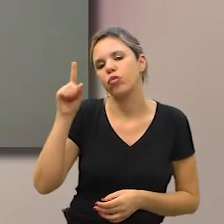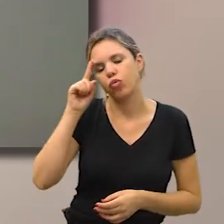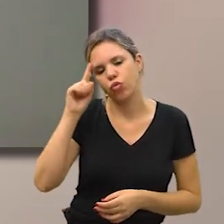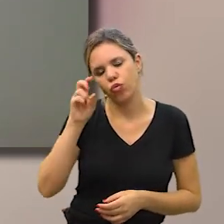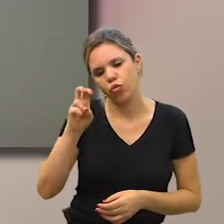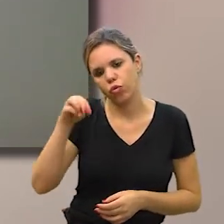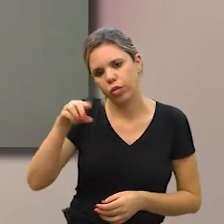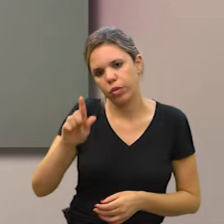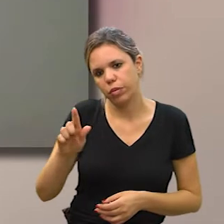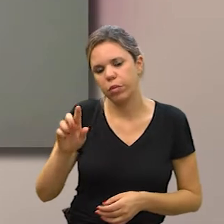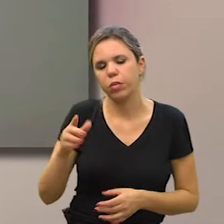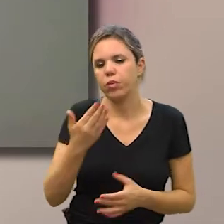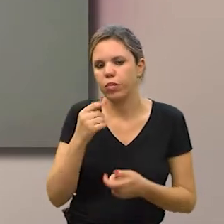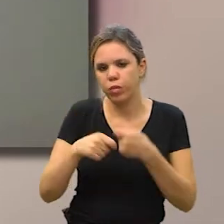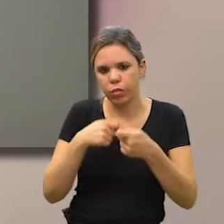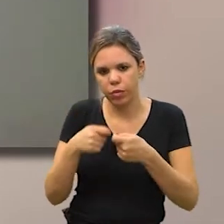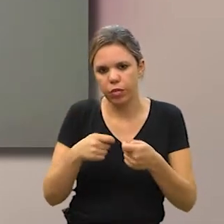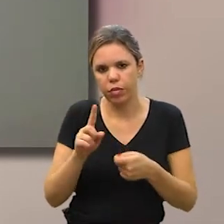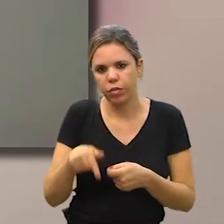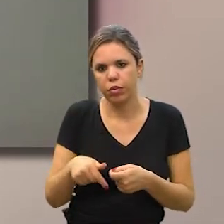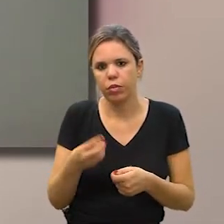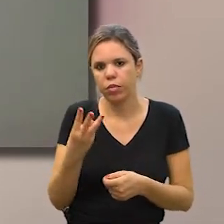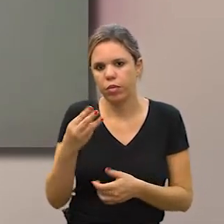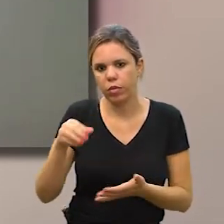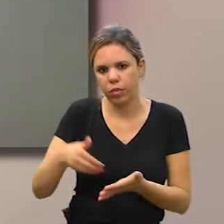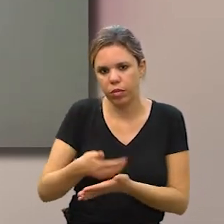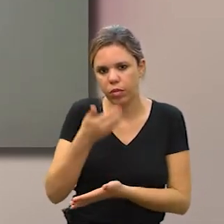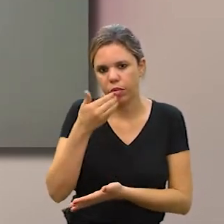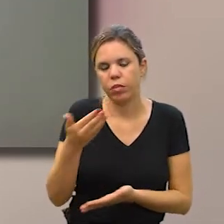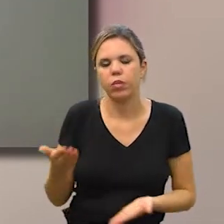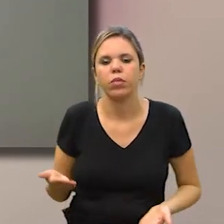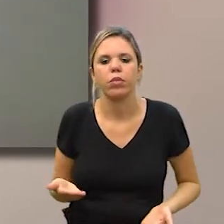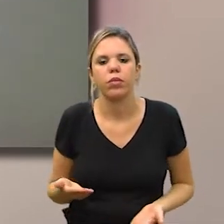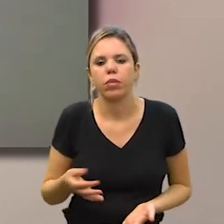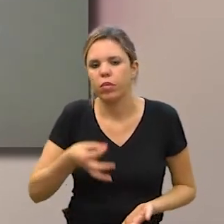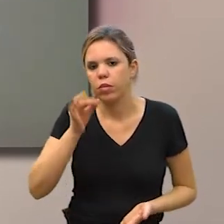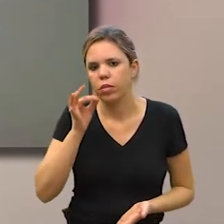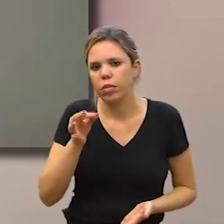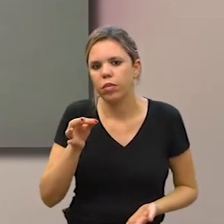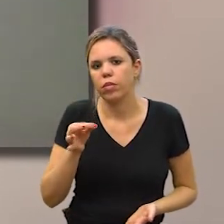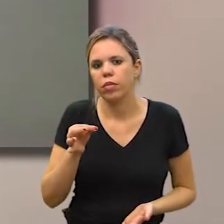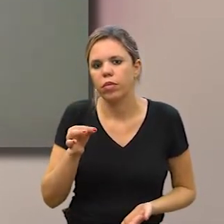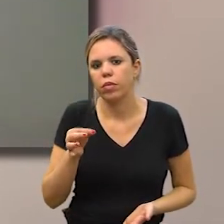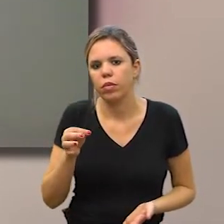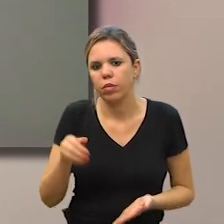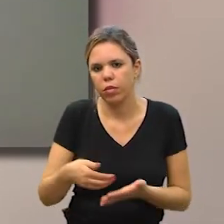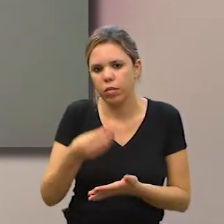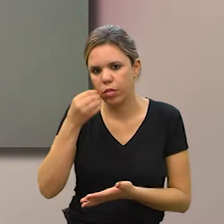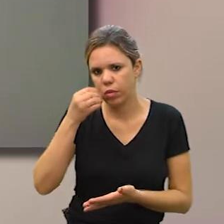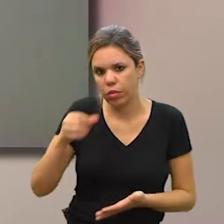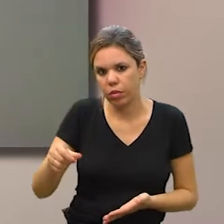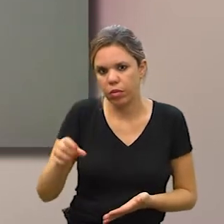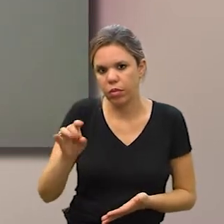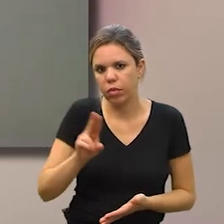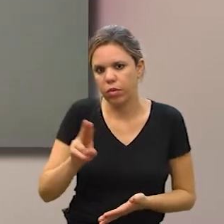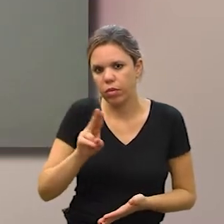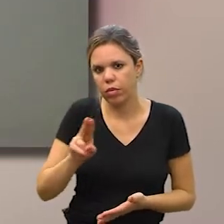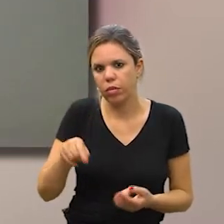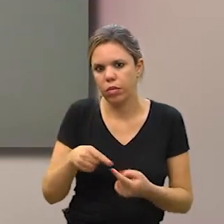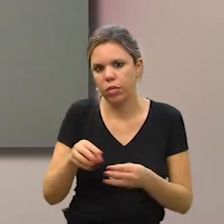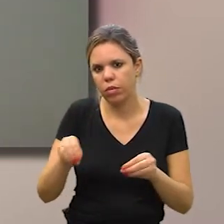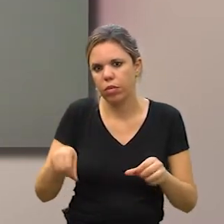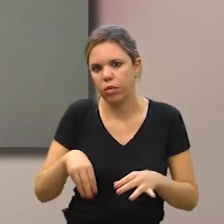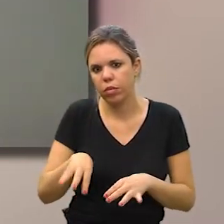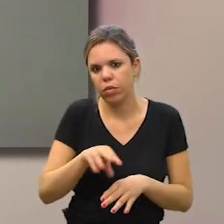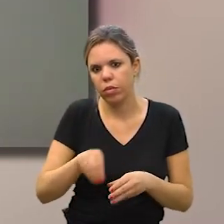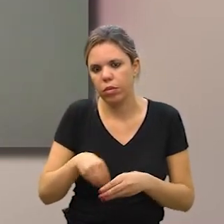por dia na dieta Isto é três colheres de café a apurar o sal